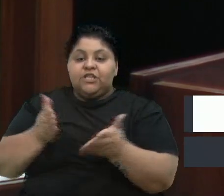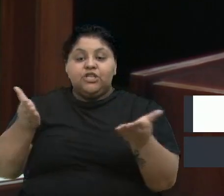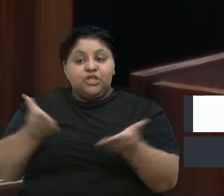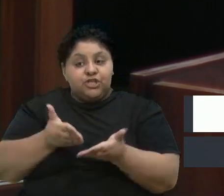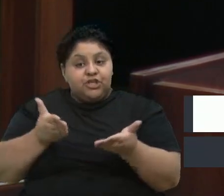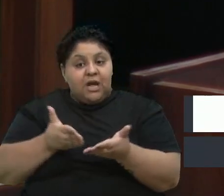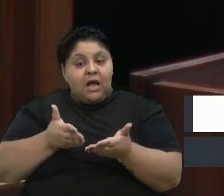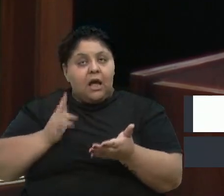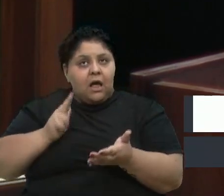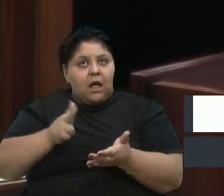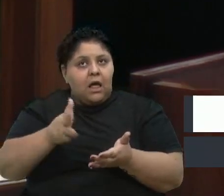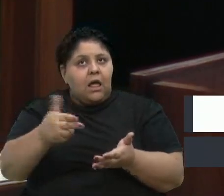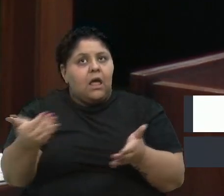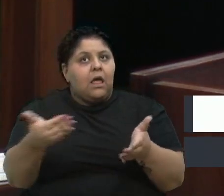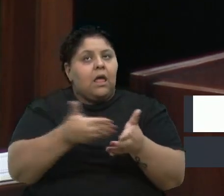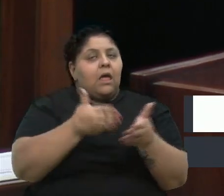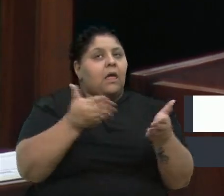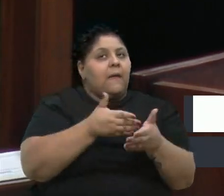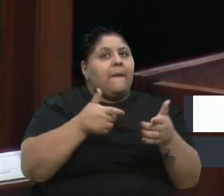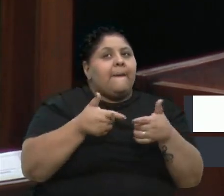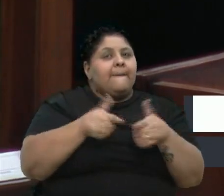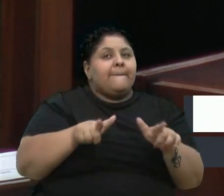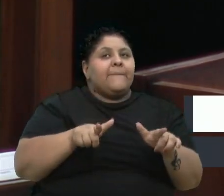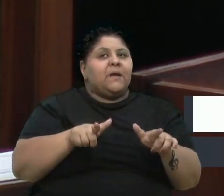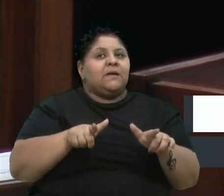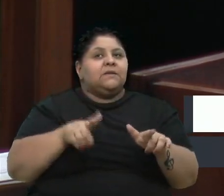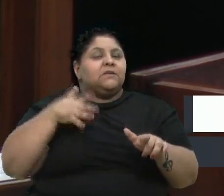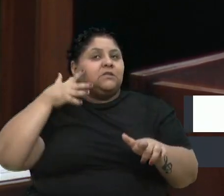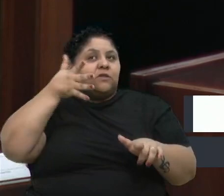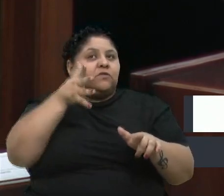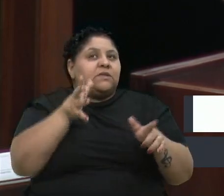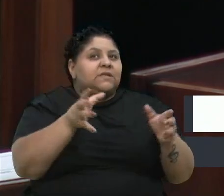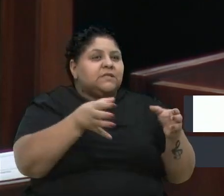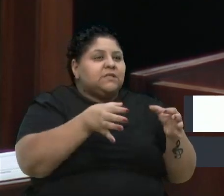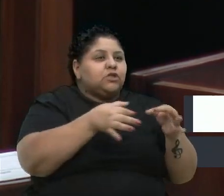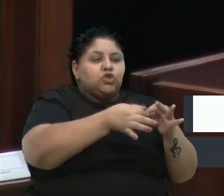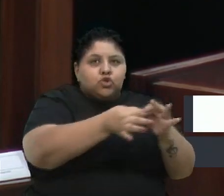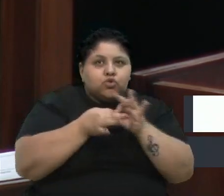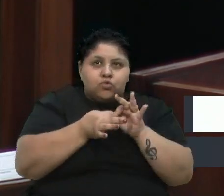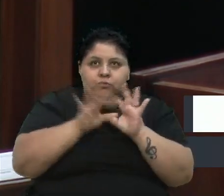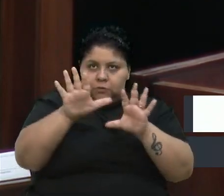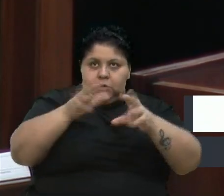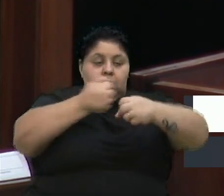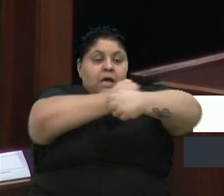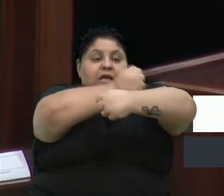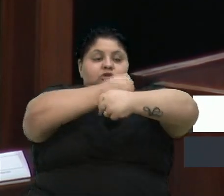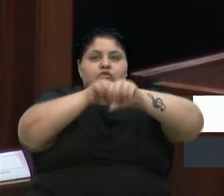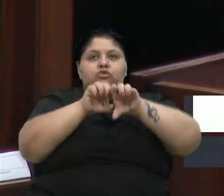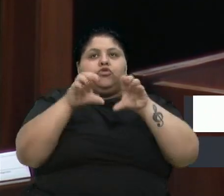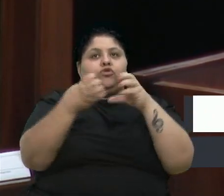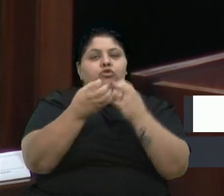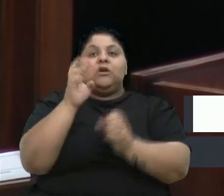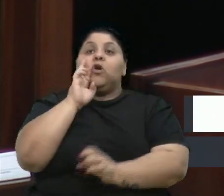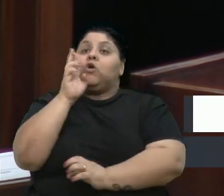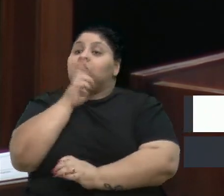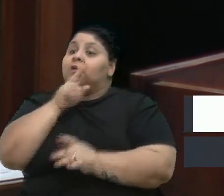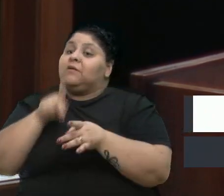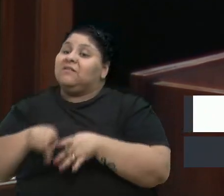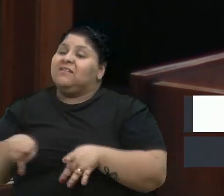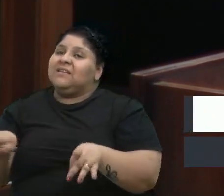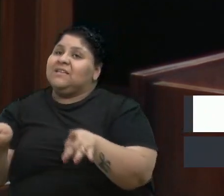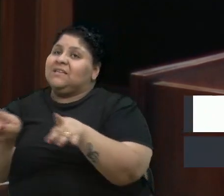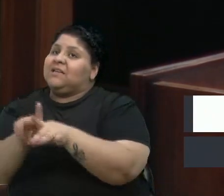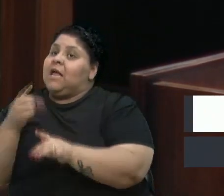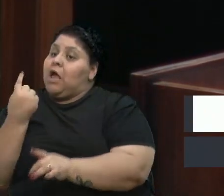existindo hoje, mas que ocorrem de forma integrada. As cozinhas comunitárias. Isso é importante. O restaurante popular é